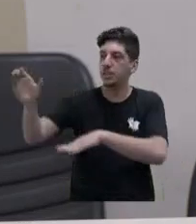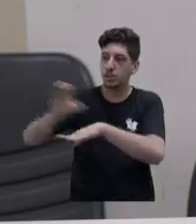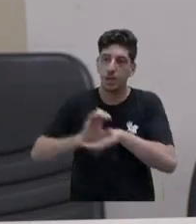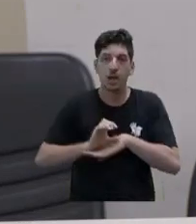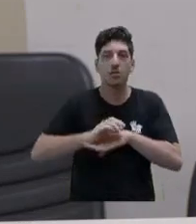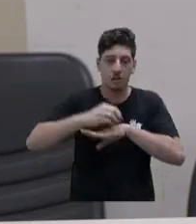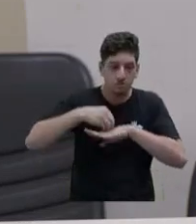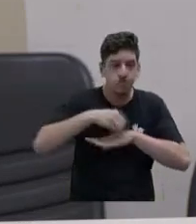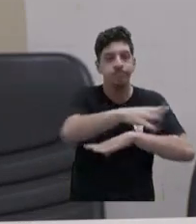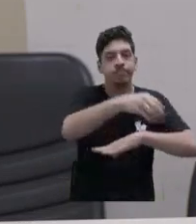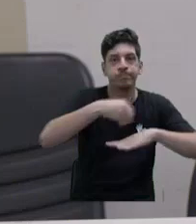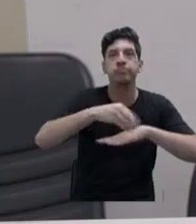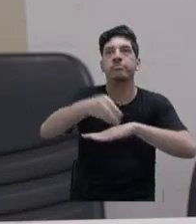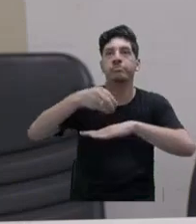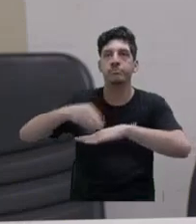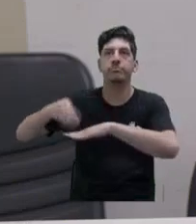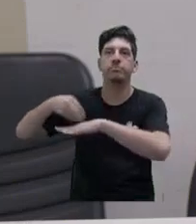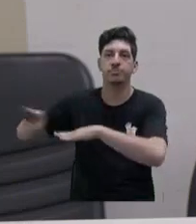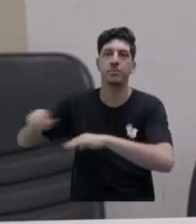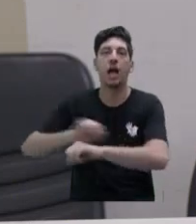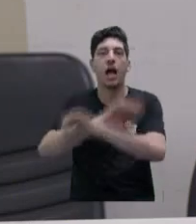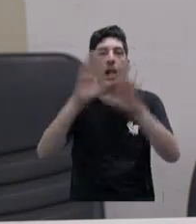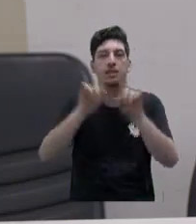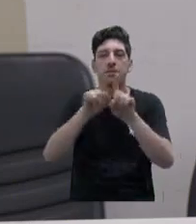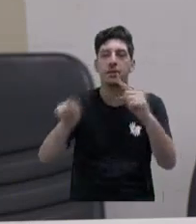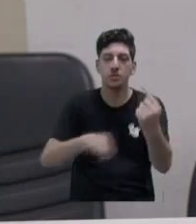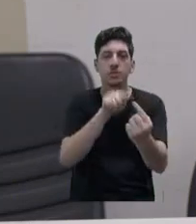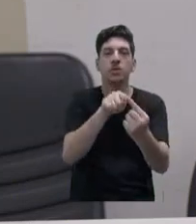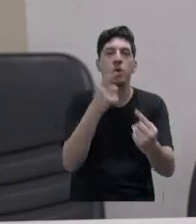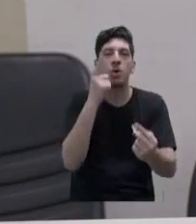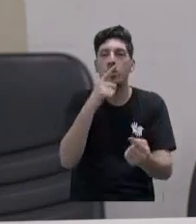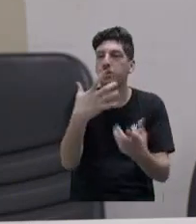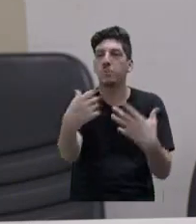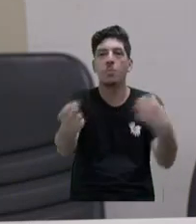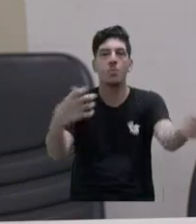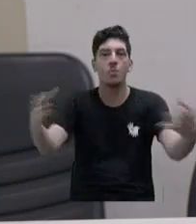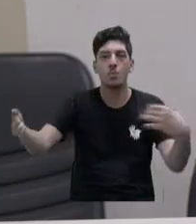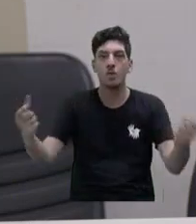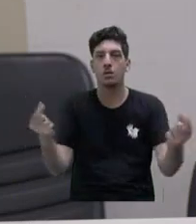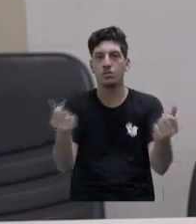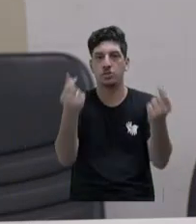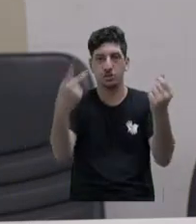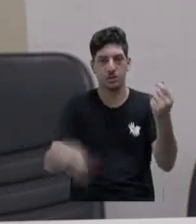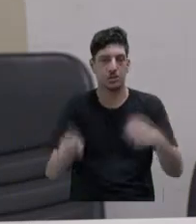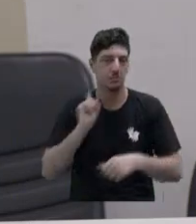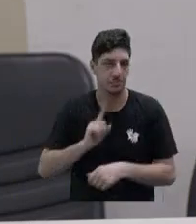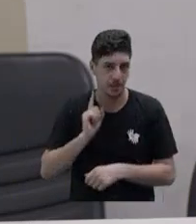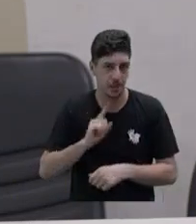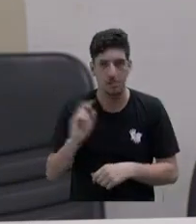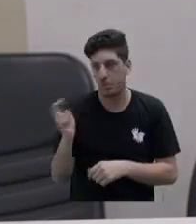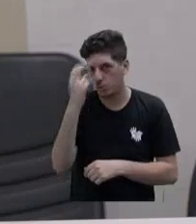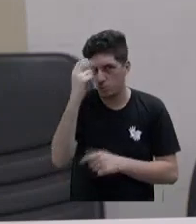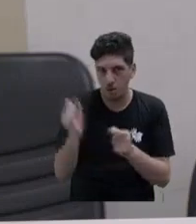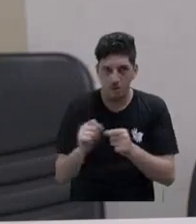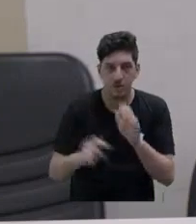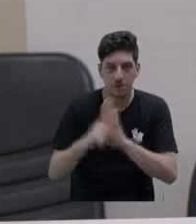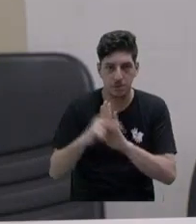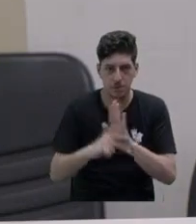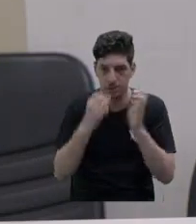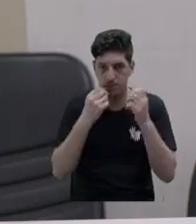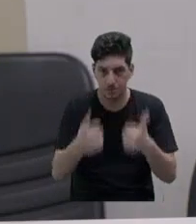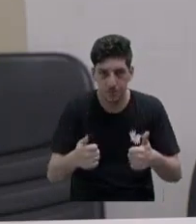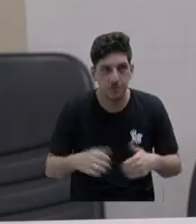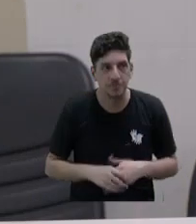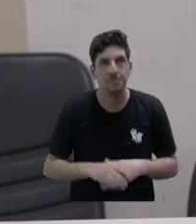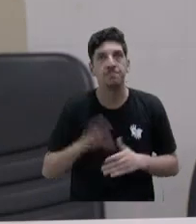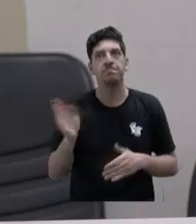acesso mais claro e mais objetivo para a cultura popular e tradicional de Minas Gerais. Pode passar, vamos para as